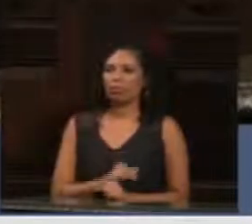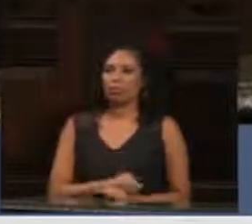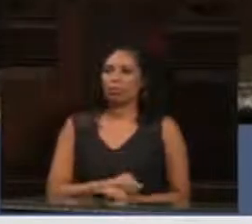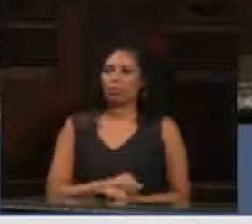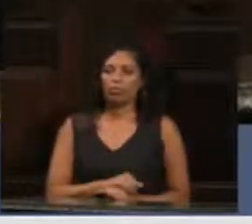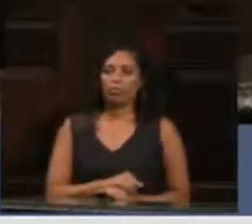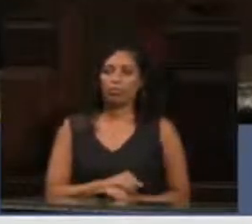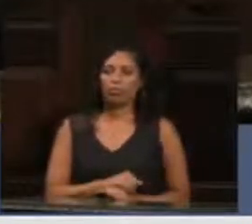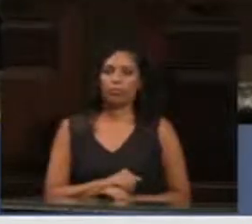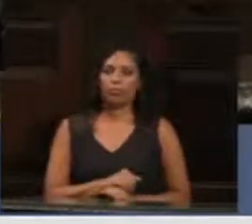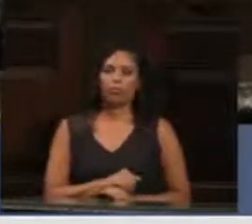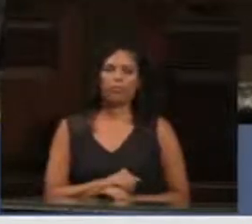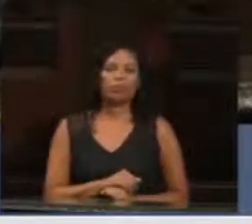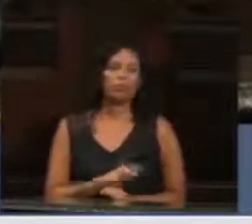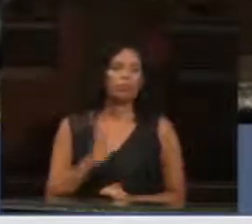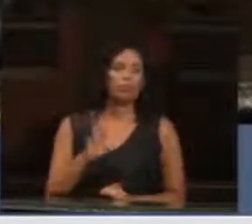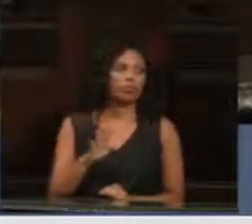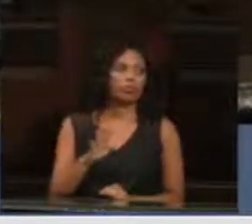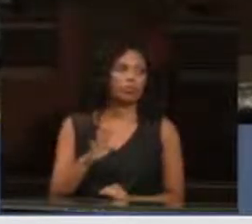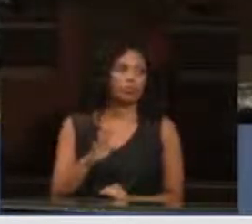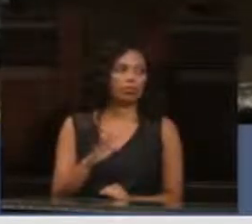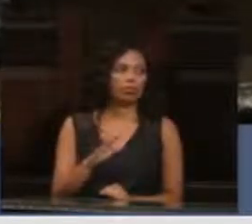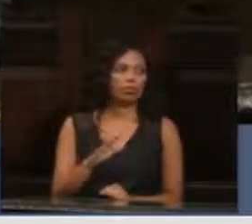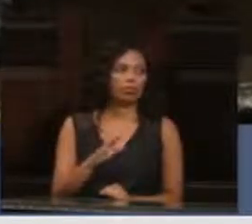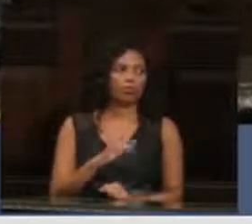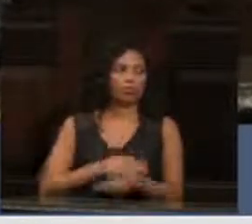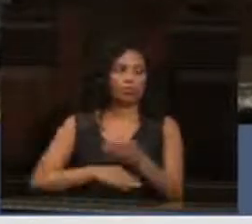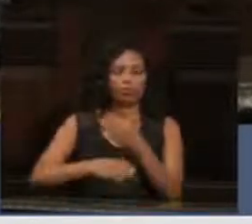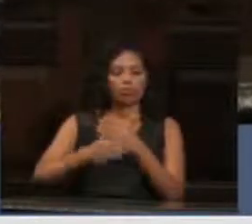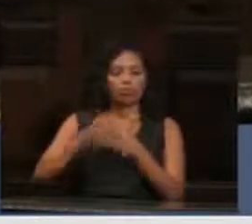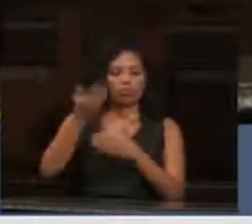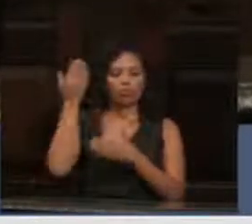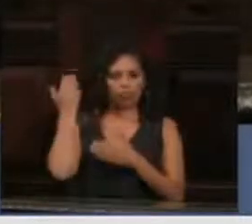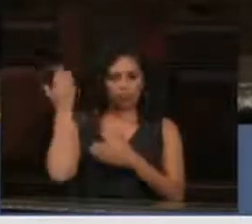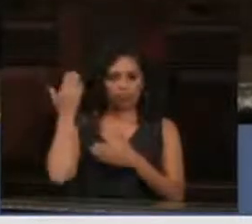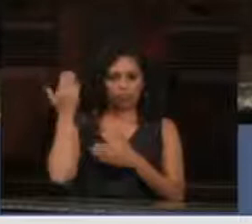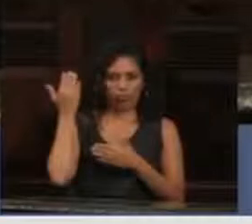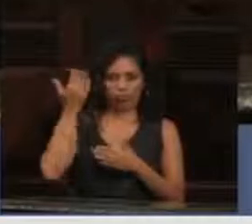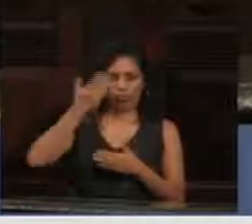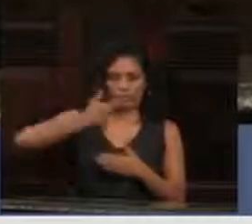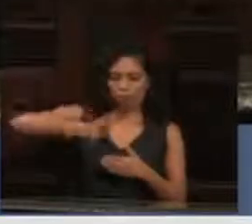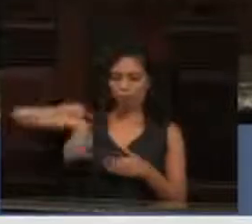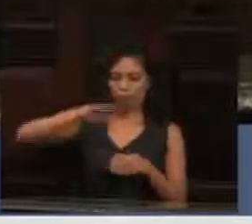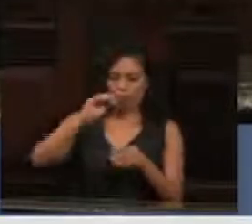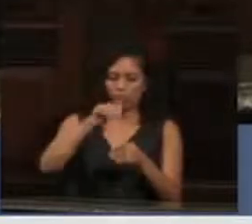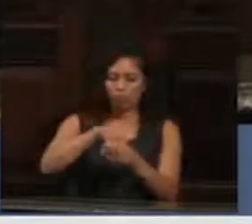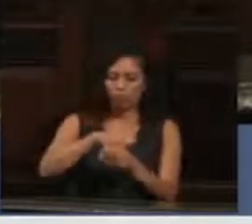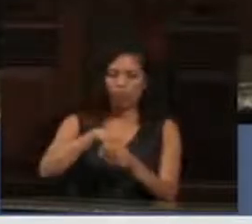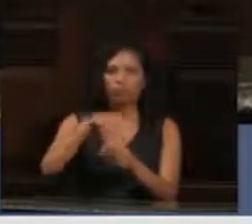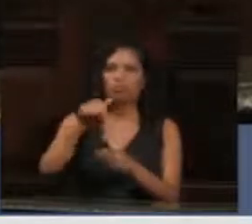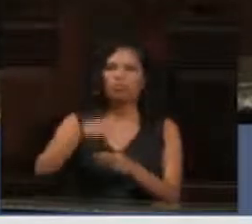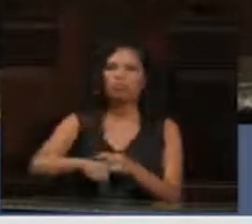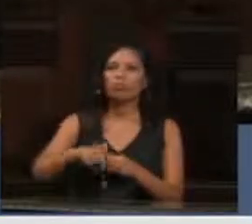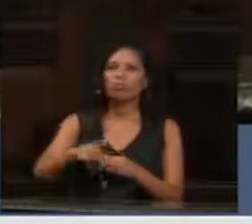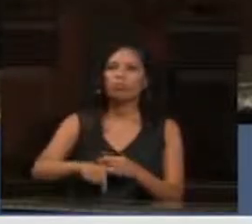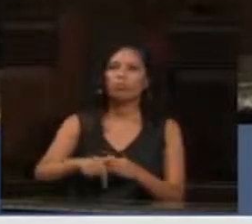No final da legislatura passada, quando votamos aqui no plenário Barbosa Lima Sobrinho